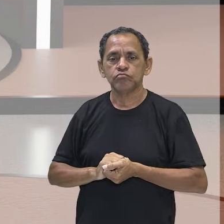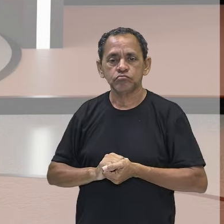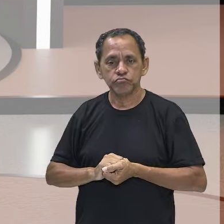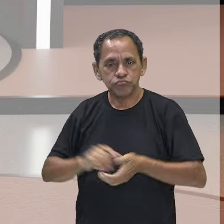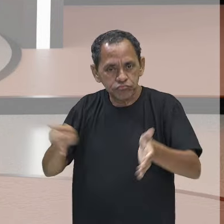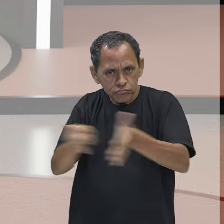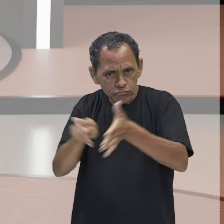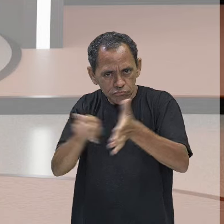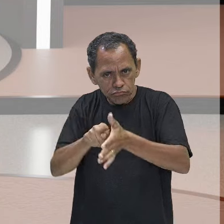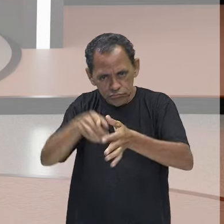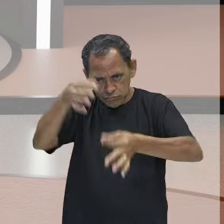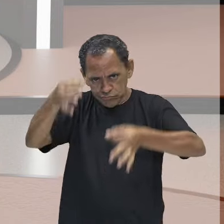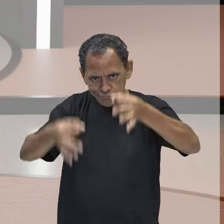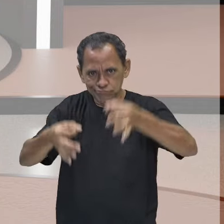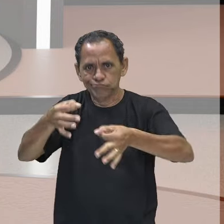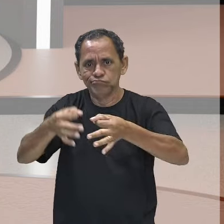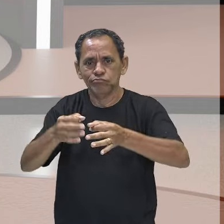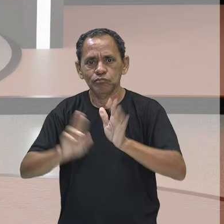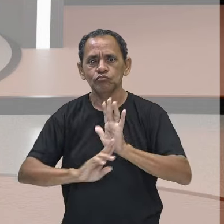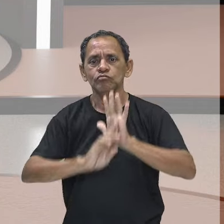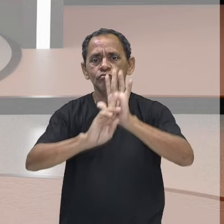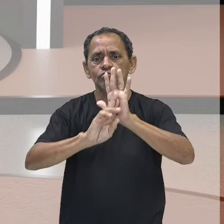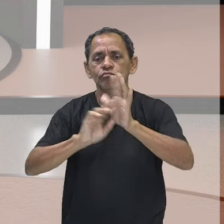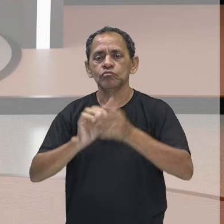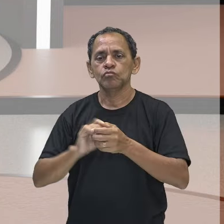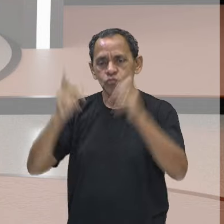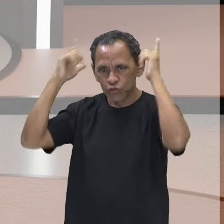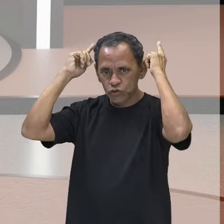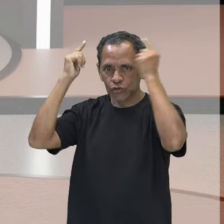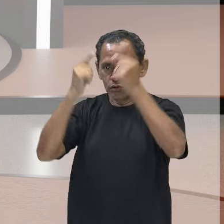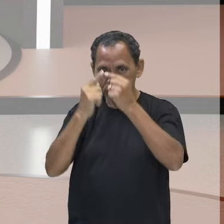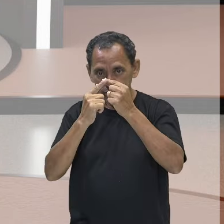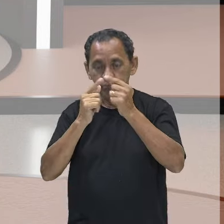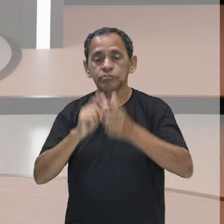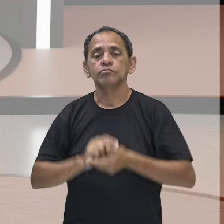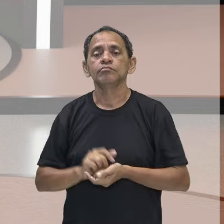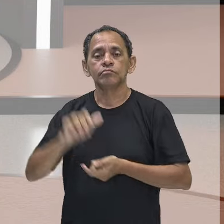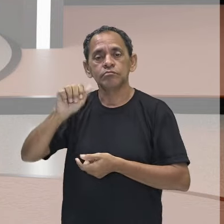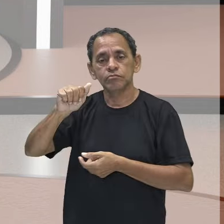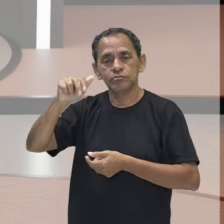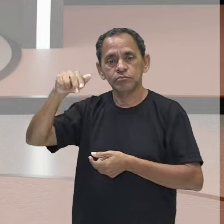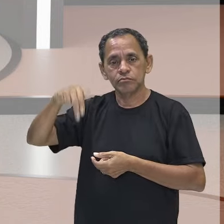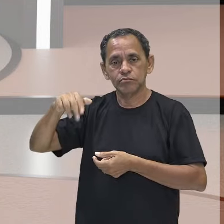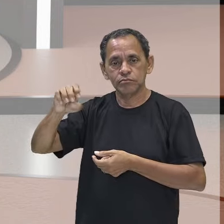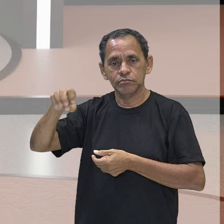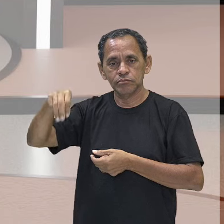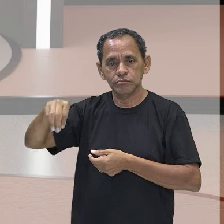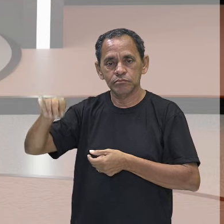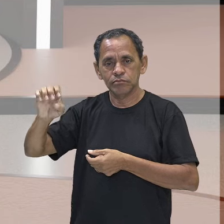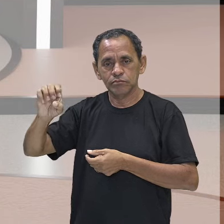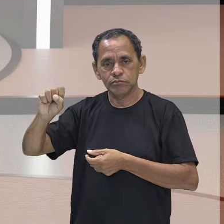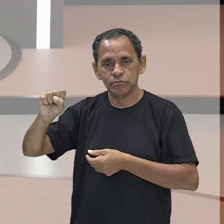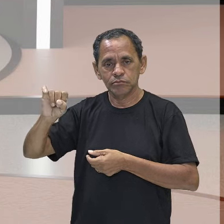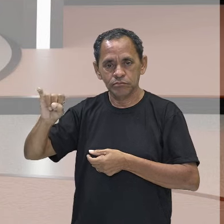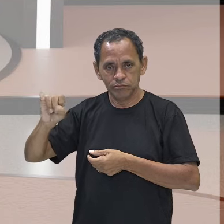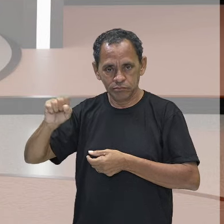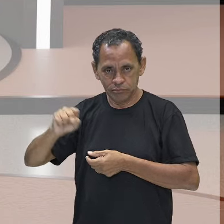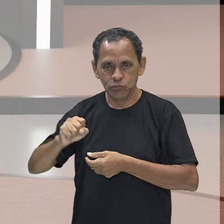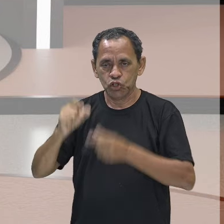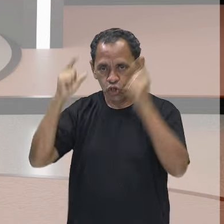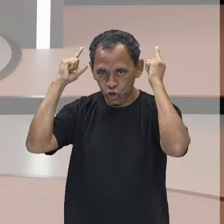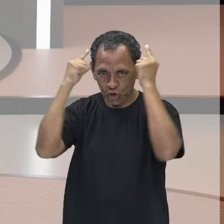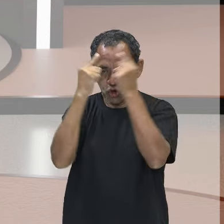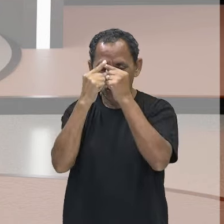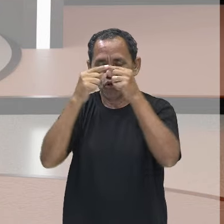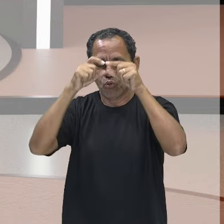justiça, tá, gente? Correspondia na Grécia a Nêmesis, difere dela por aparecer com os olhos vendados, simbolizando